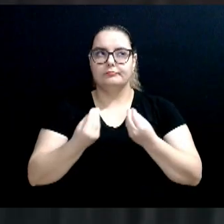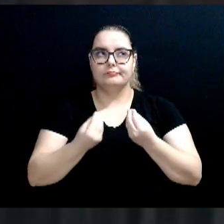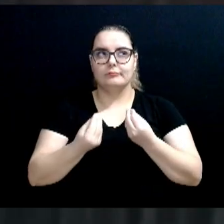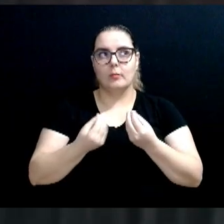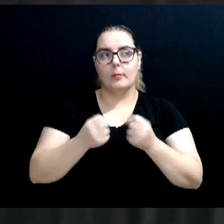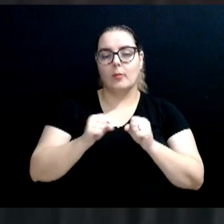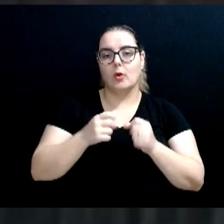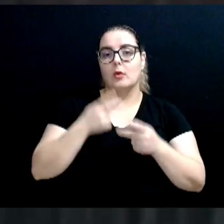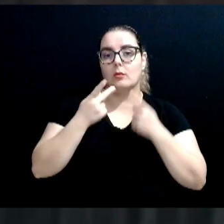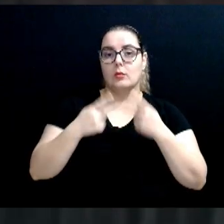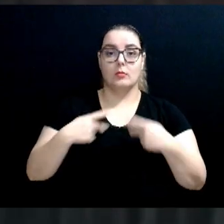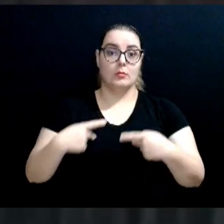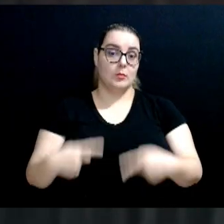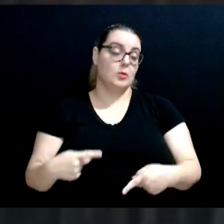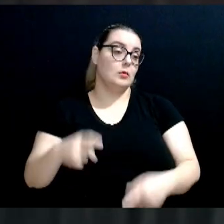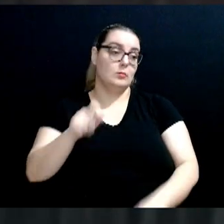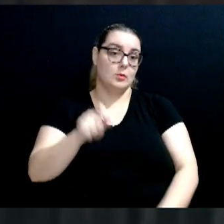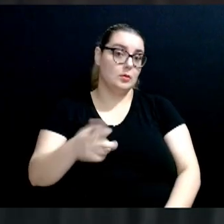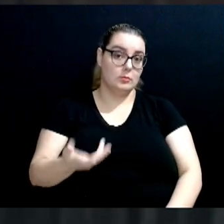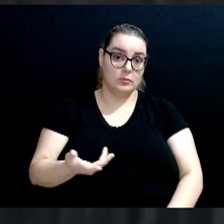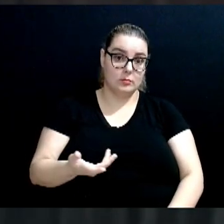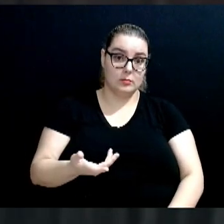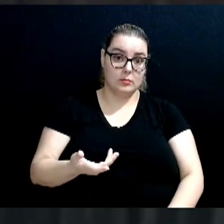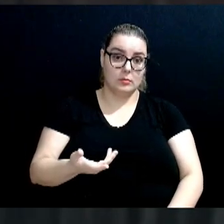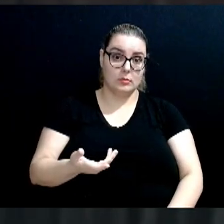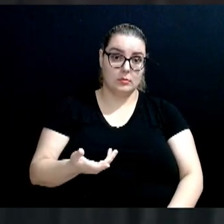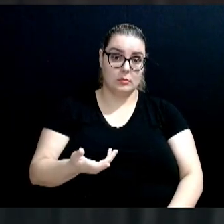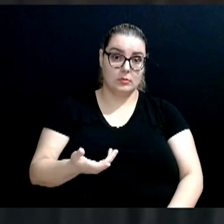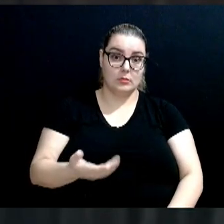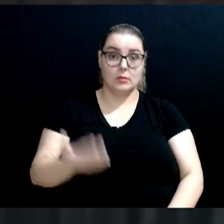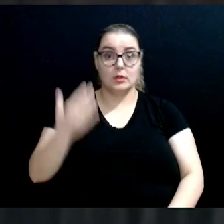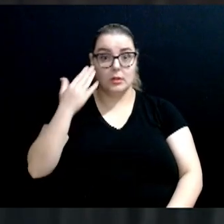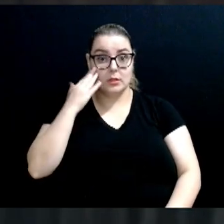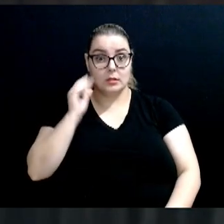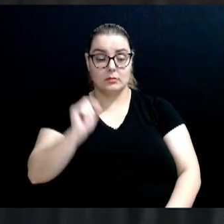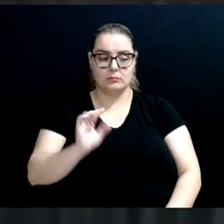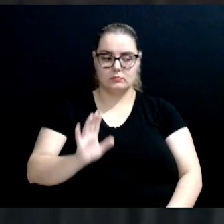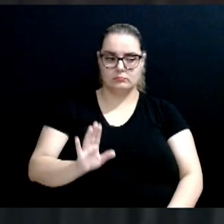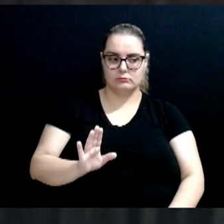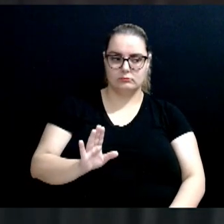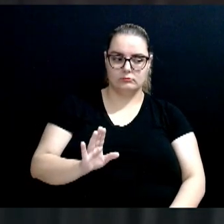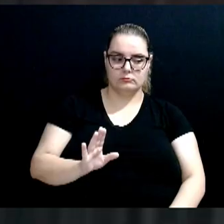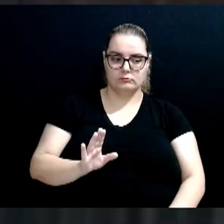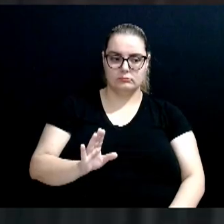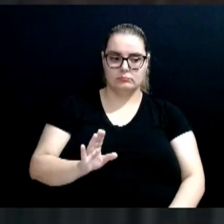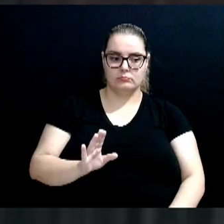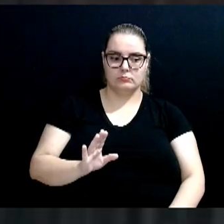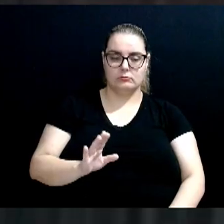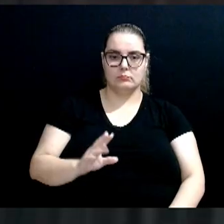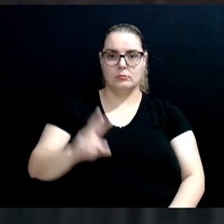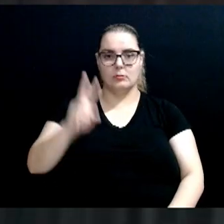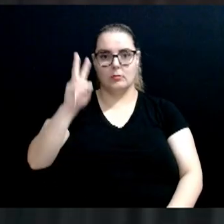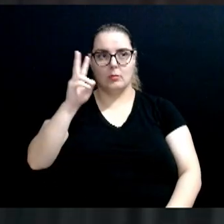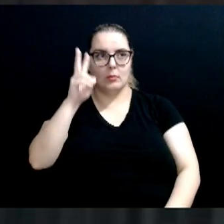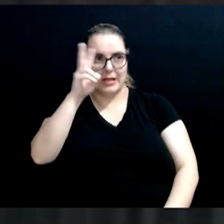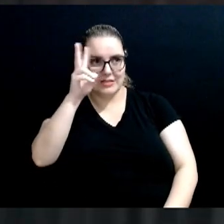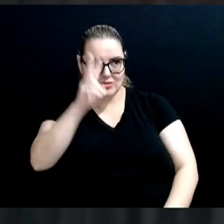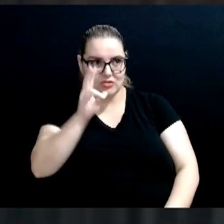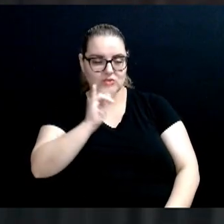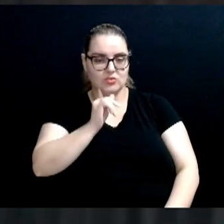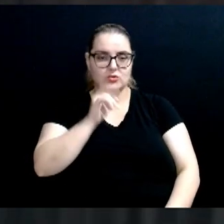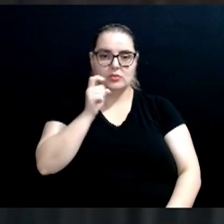posicionamento ali para a pessoa, onde que ela entende que, peraí, contou-se uma mentira, contou-se uma história, e